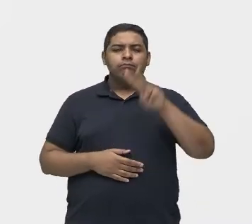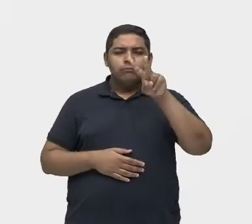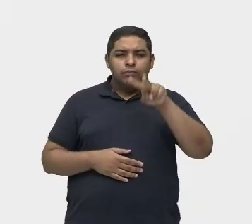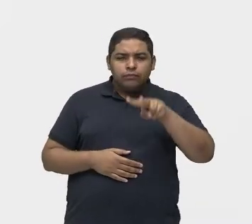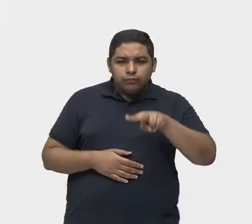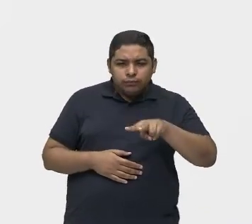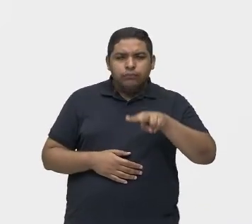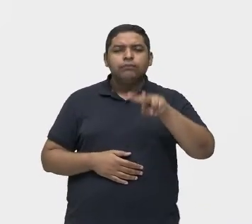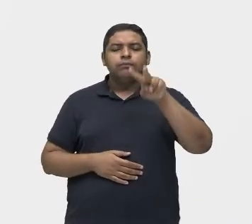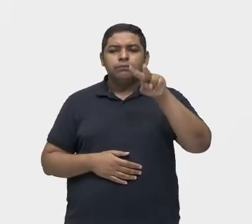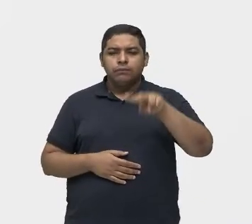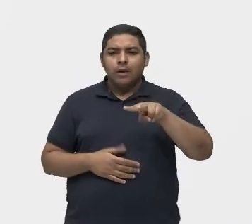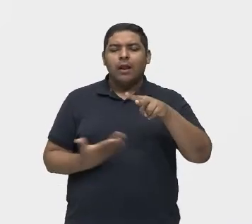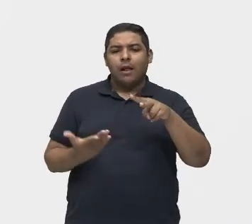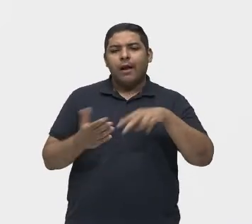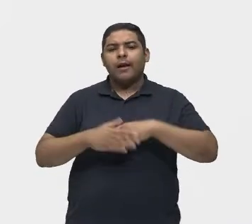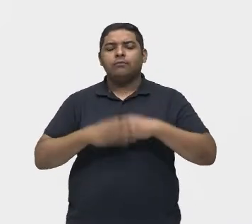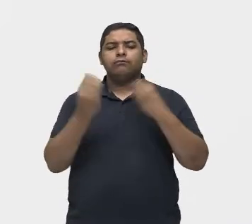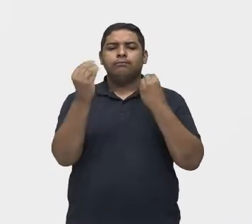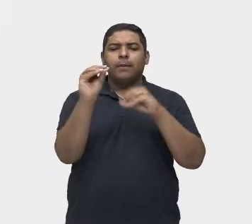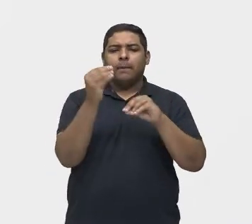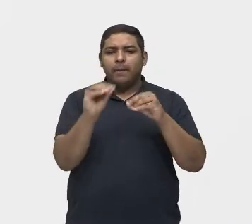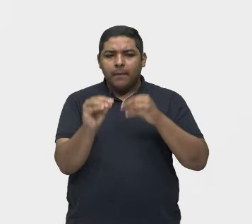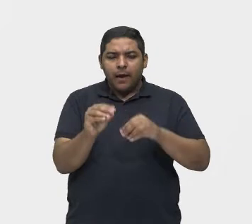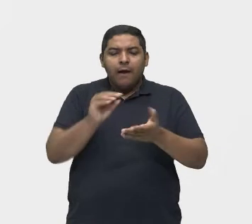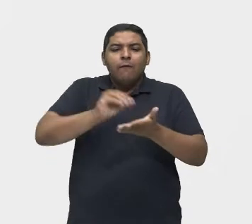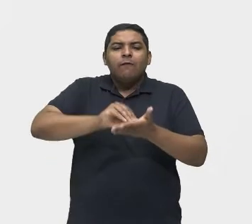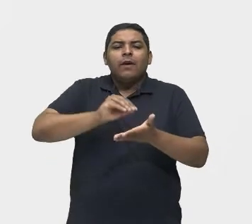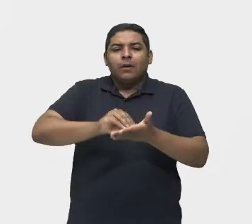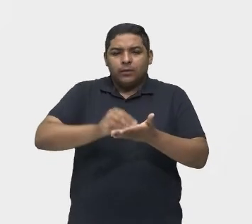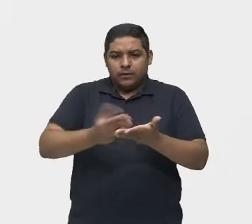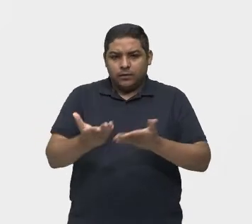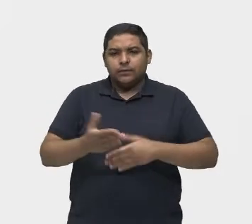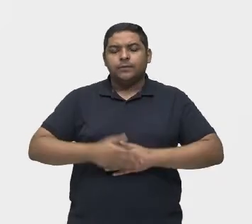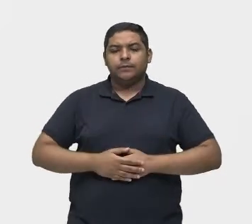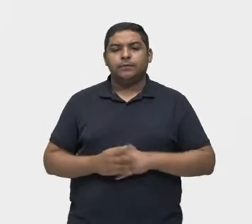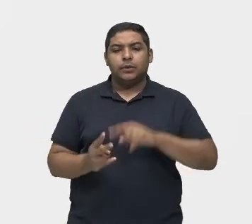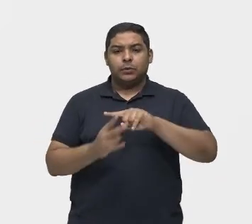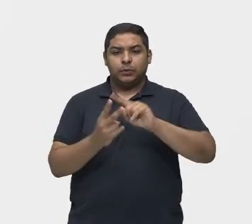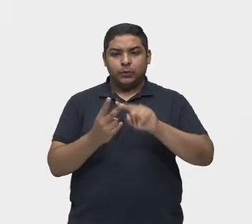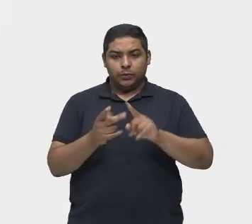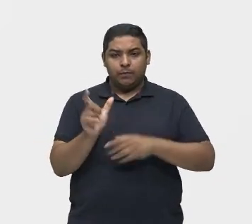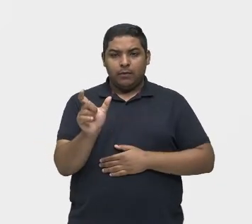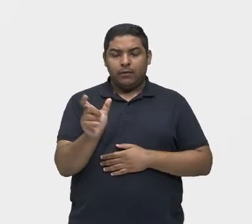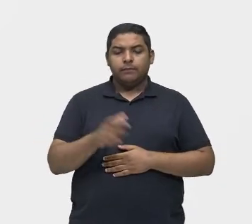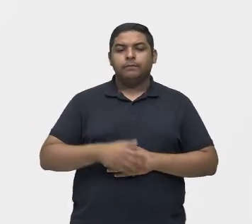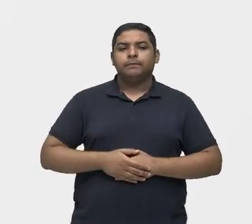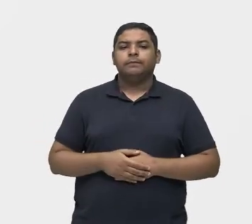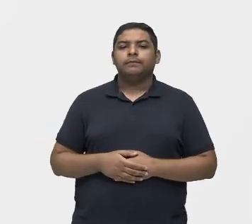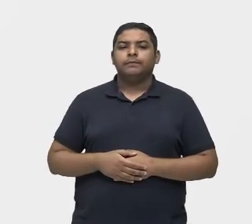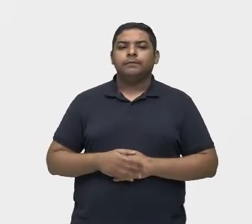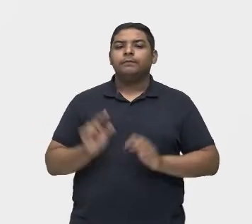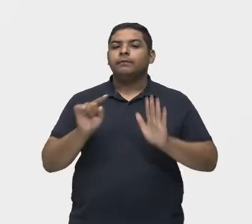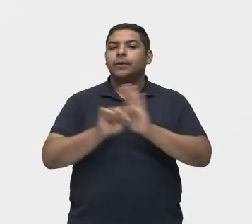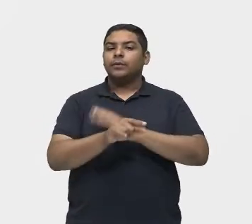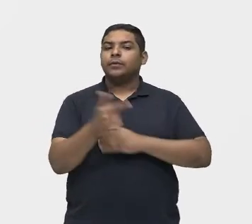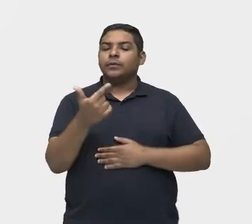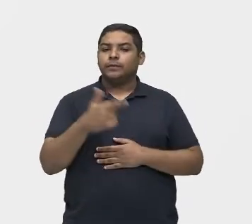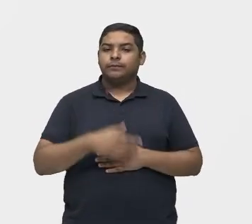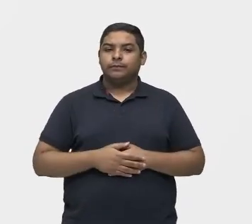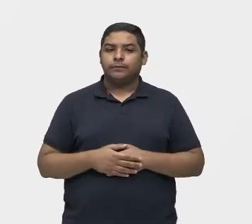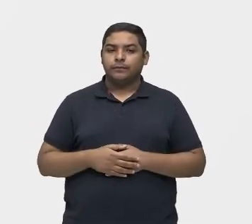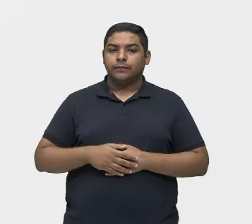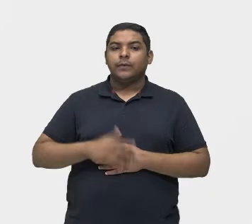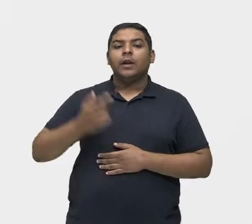singular ou é plural, e vai preencher com wasn't or weren't. Daí nós temos a questão 2. Reescreva as